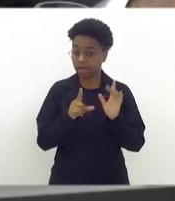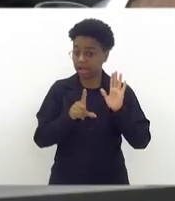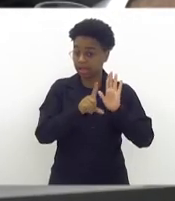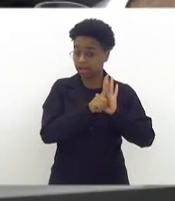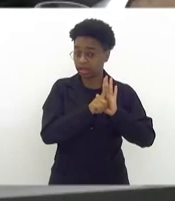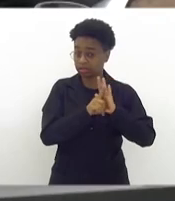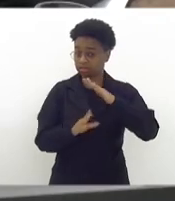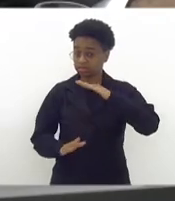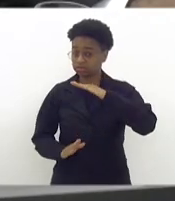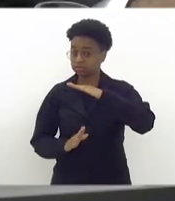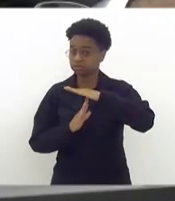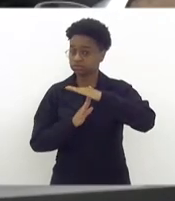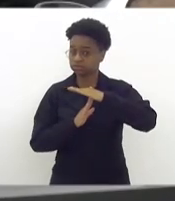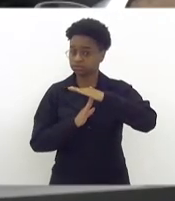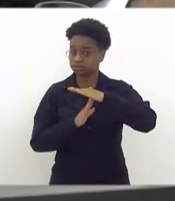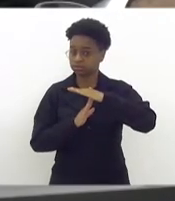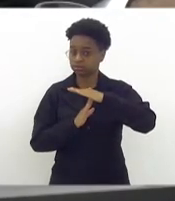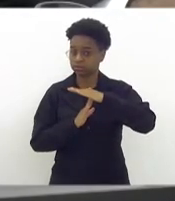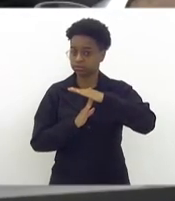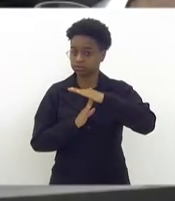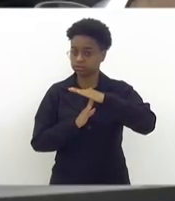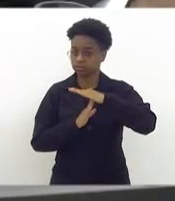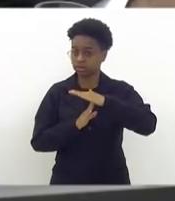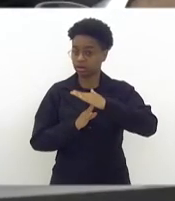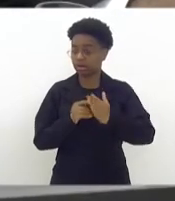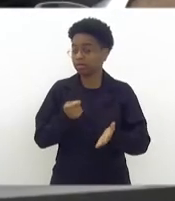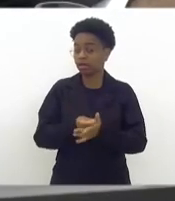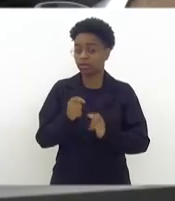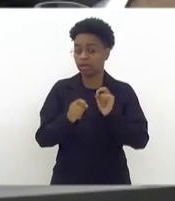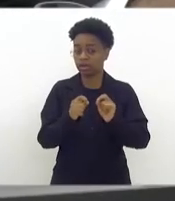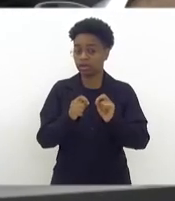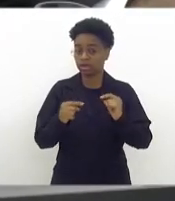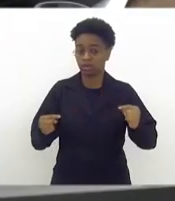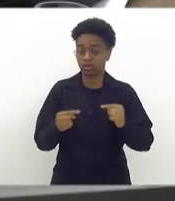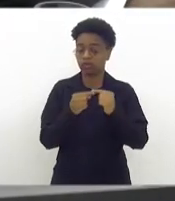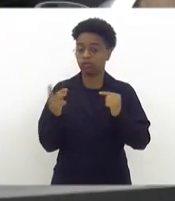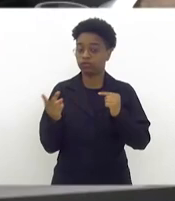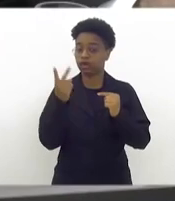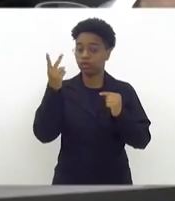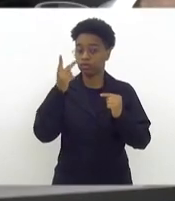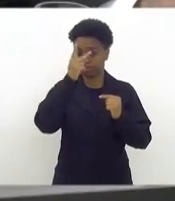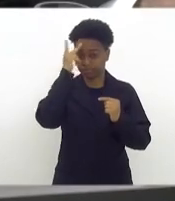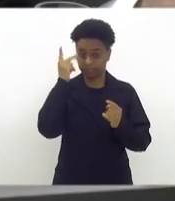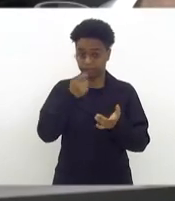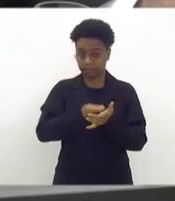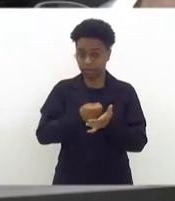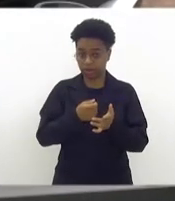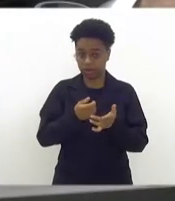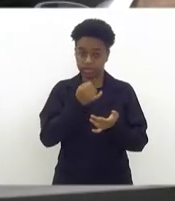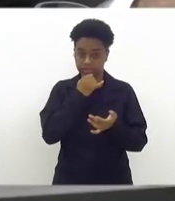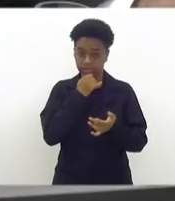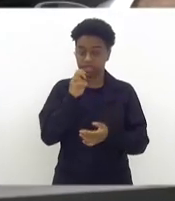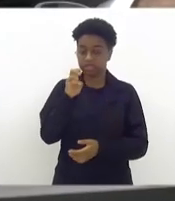limita a cobrança ao valor declarado de compra das sacolas, portanto, 5